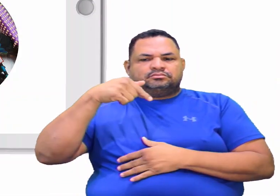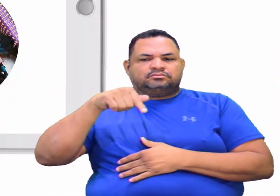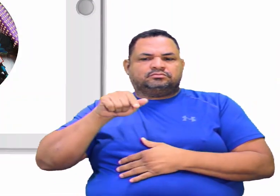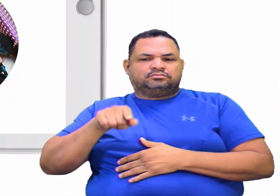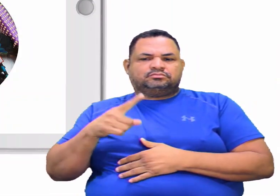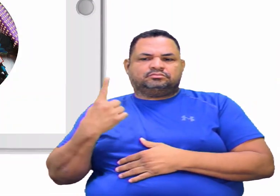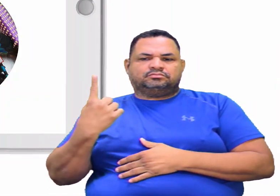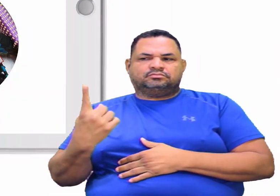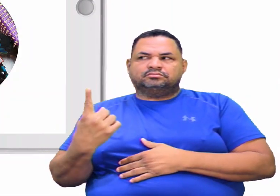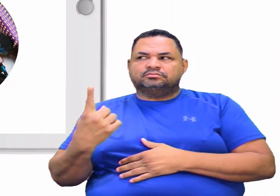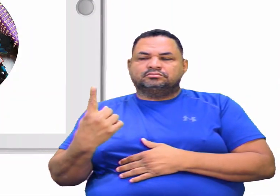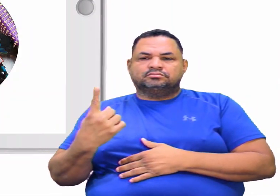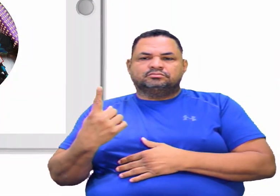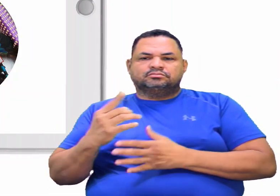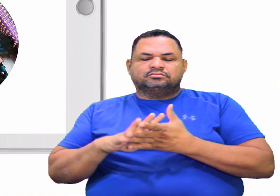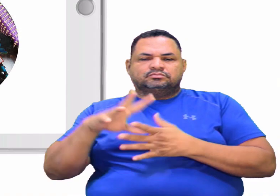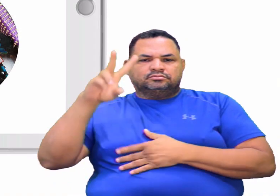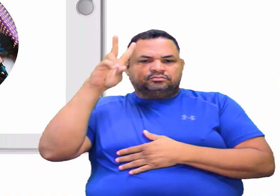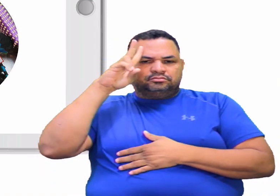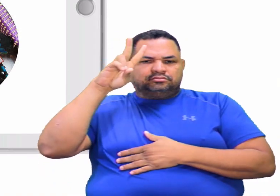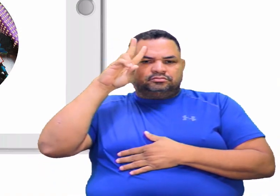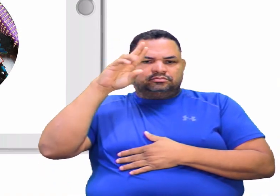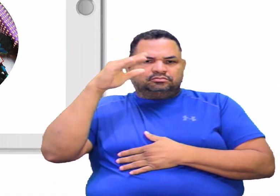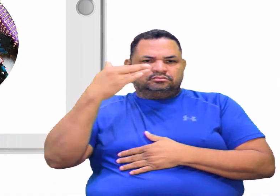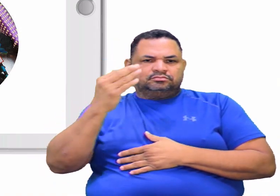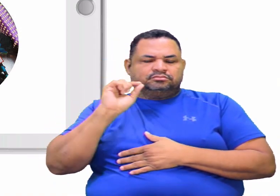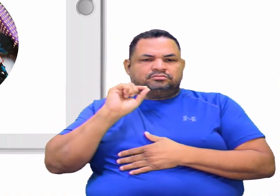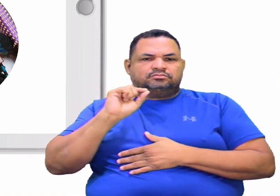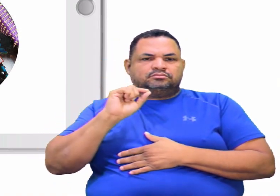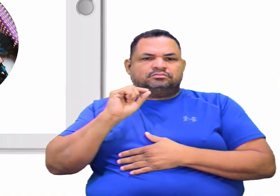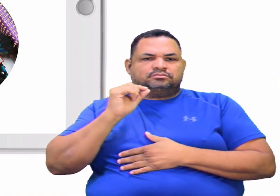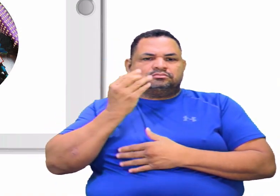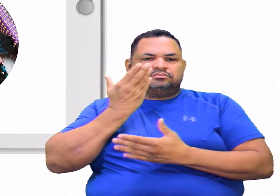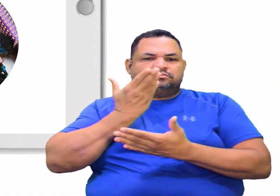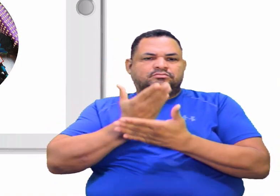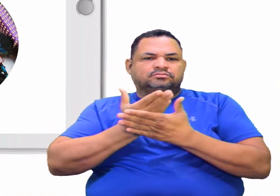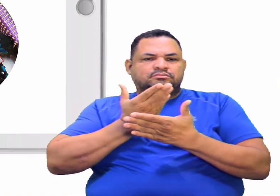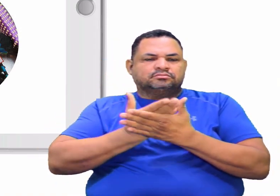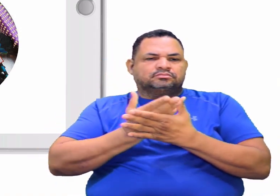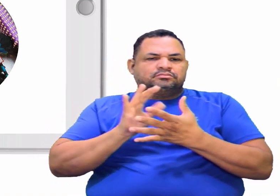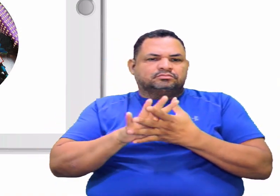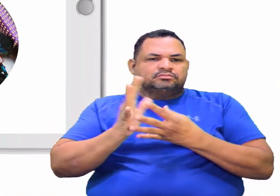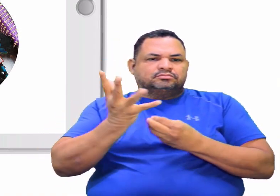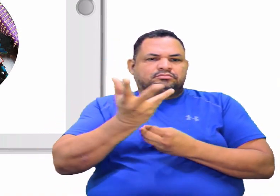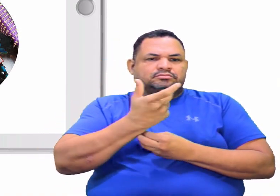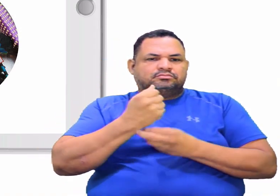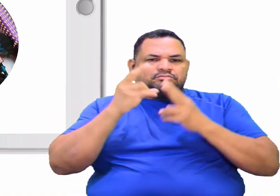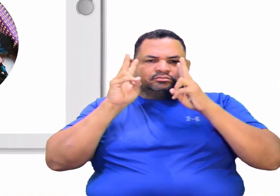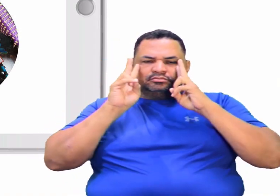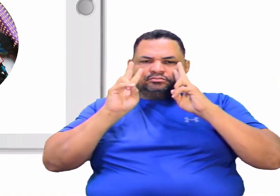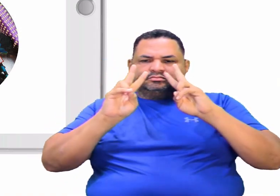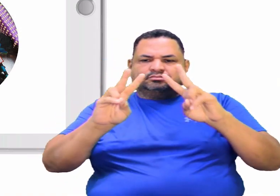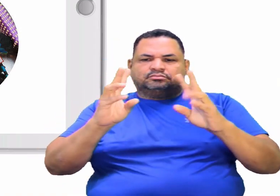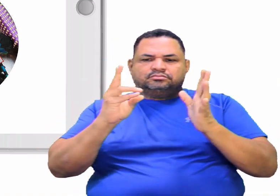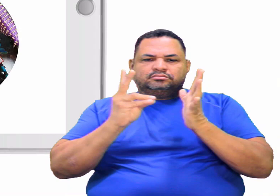7.1, onde a gente vai lembrar um pouquinho aí do que a gente já estudou sobre arte visual